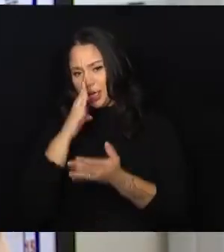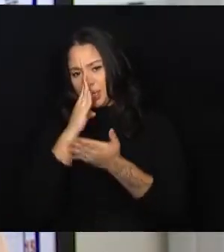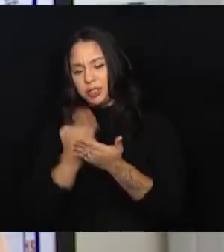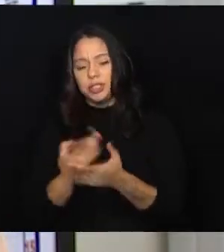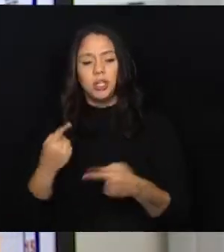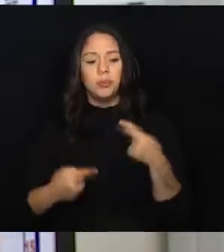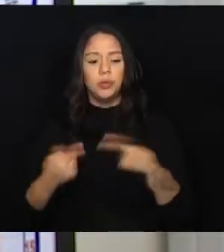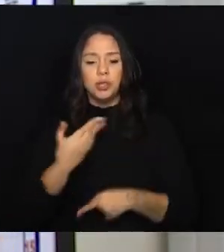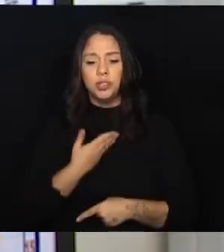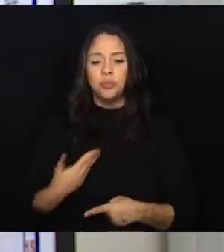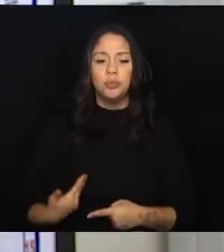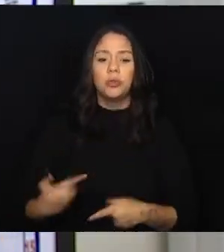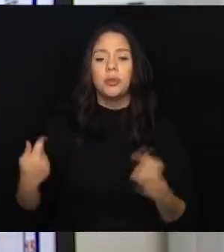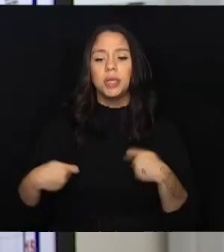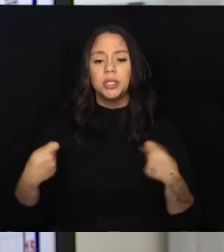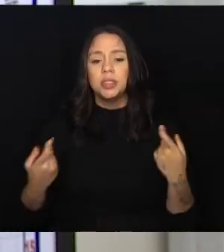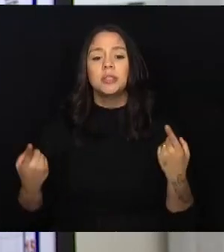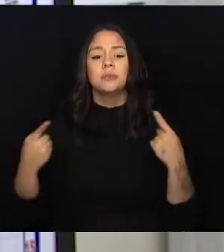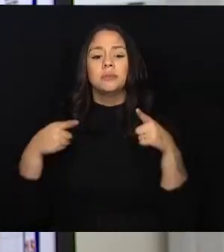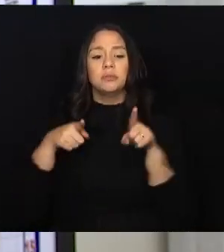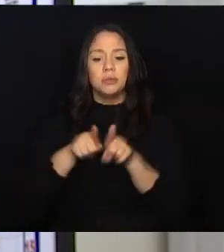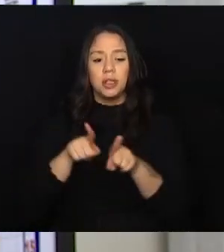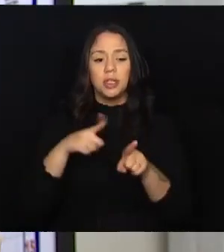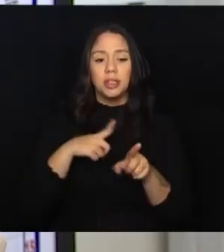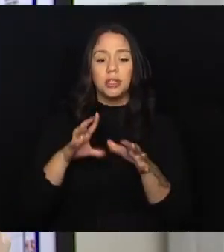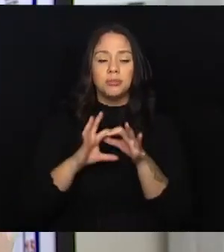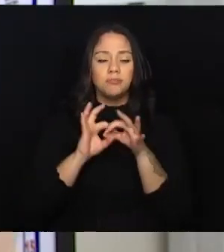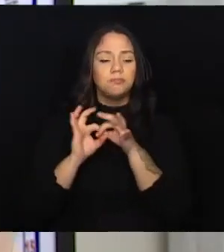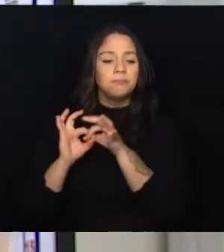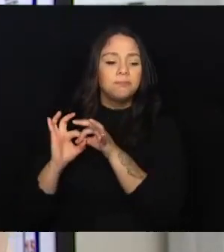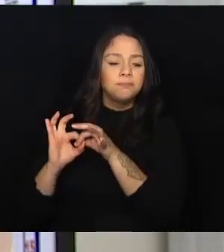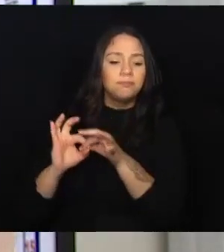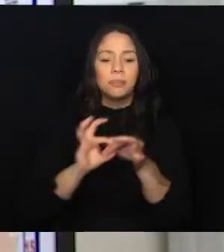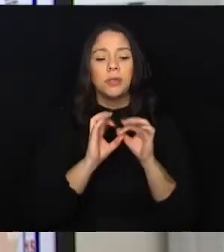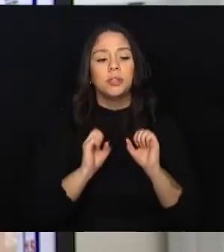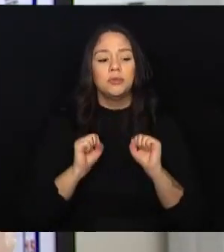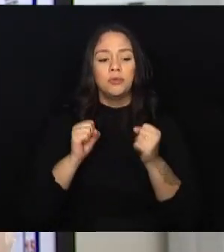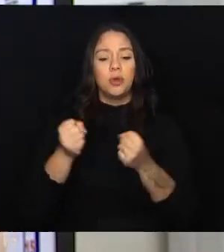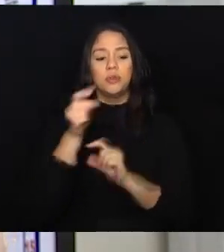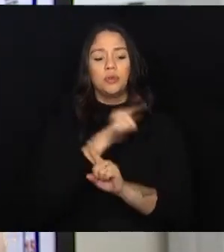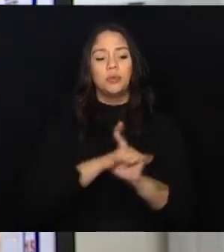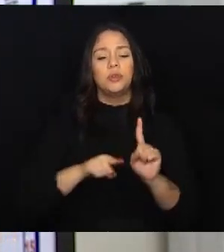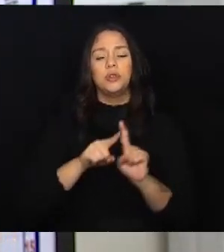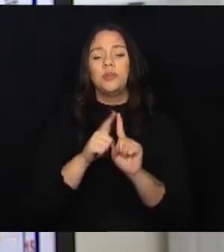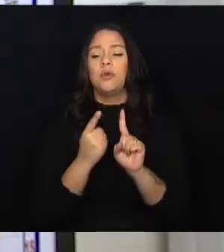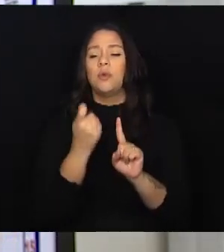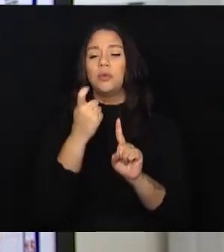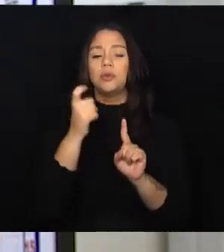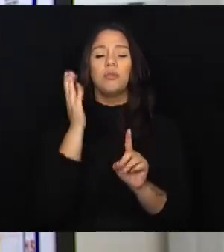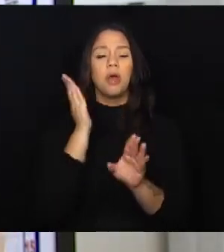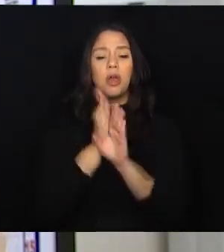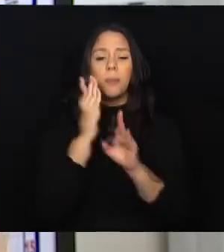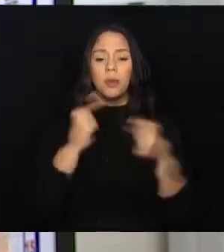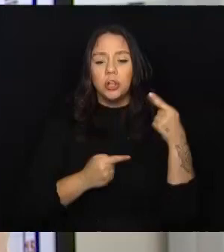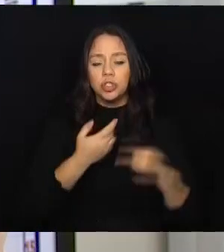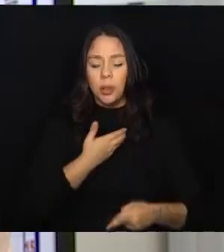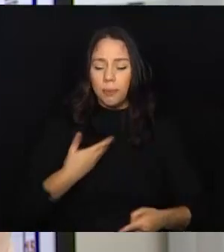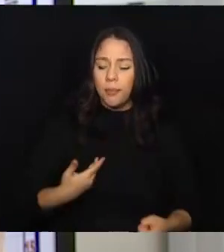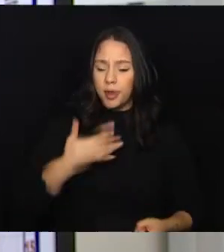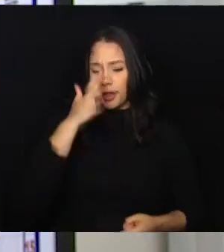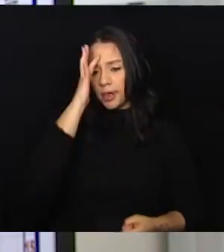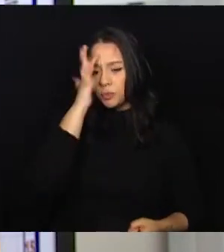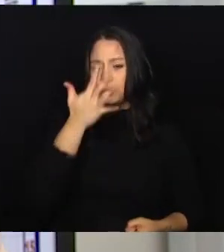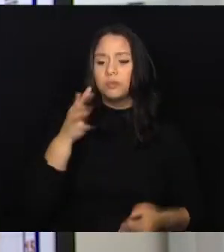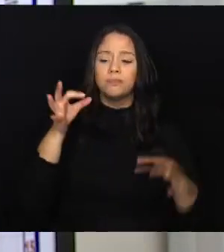a gente acredita que a política pública é feito com parceria então quando a união desforços em prova de um mesmo objetivo a gente encontra